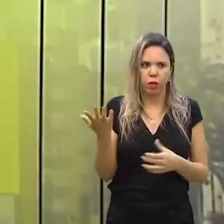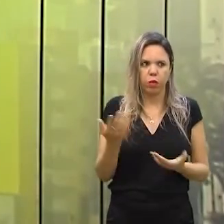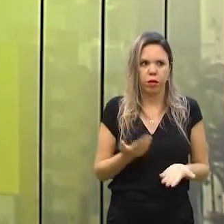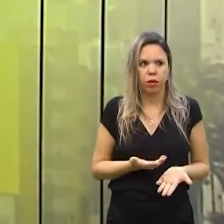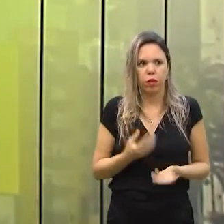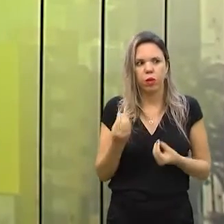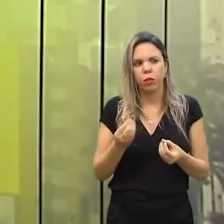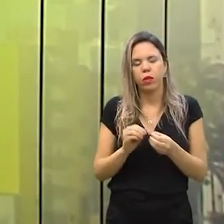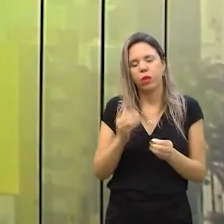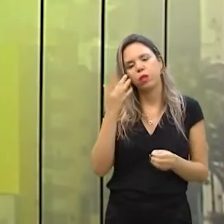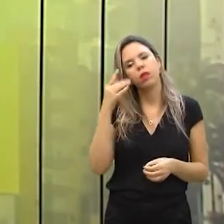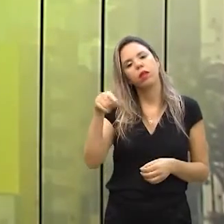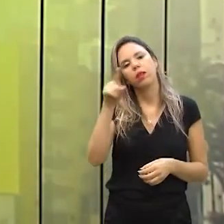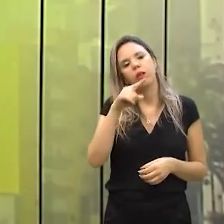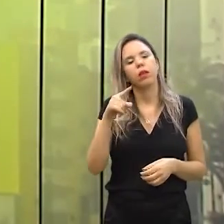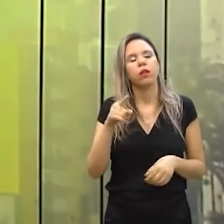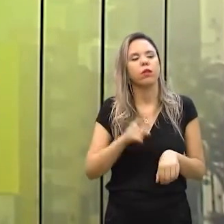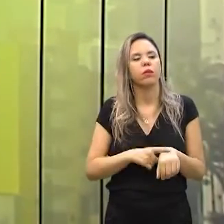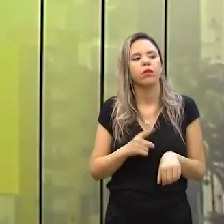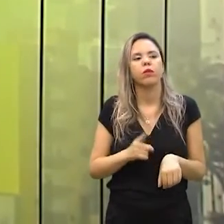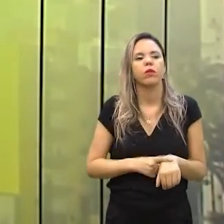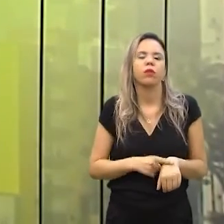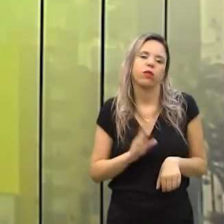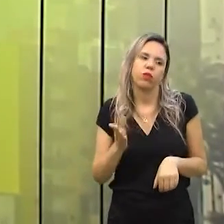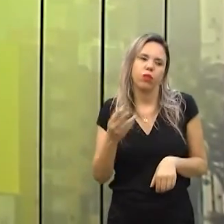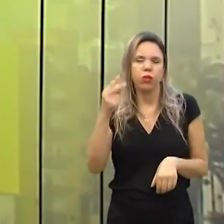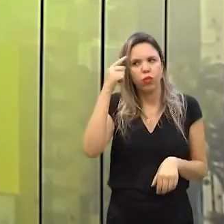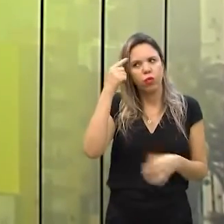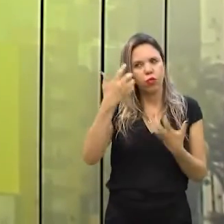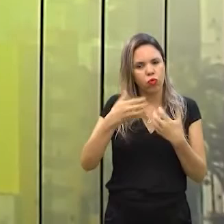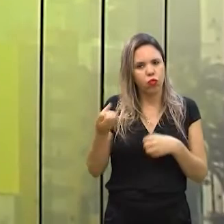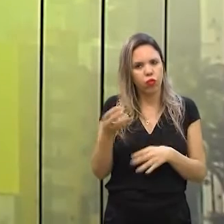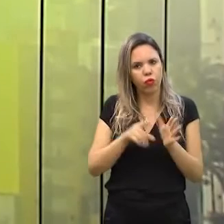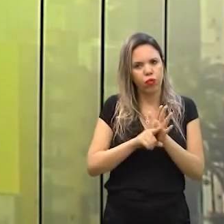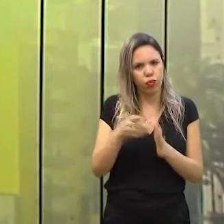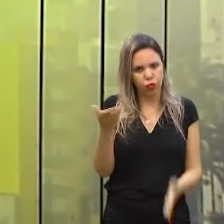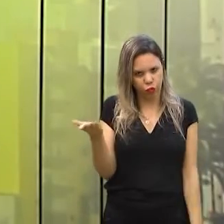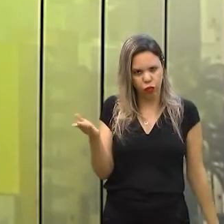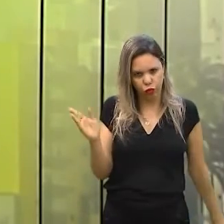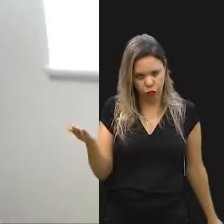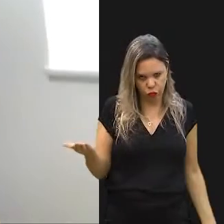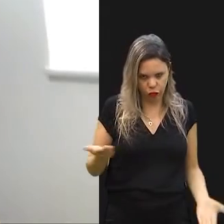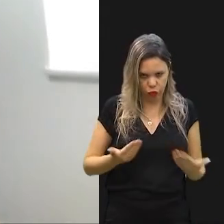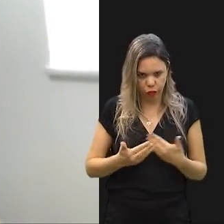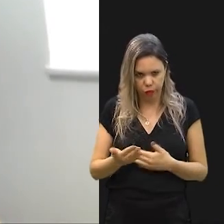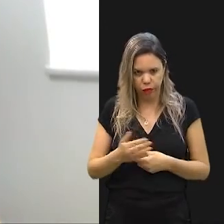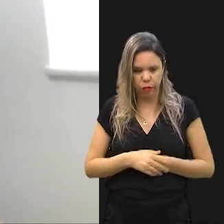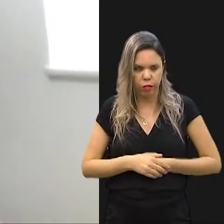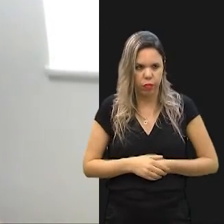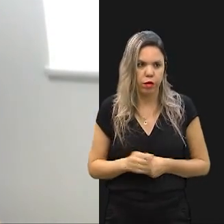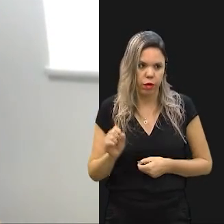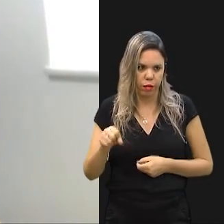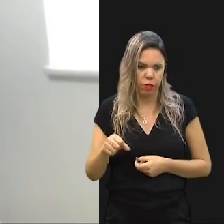Como é que ficam vocês nesse momento? Assim, isso já passa a ser um novo estudo para vocês a partir de agora, né?